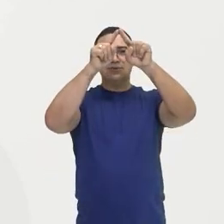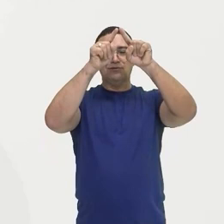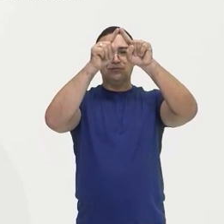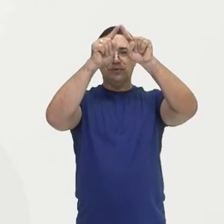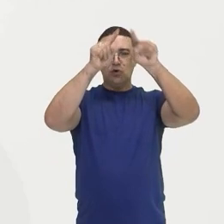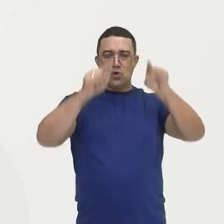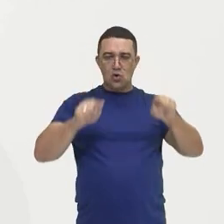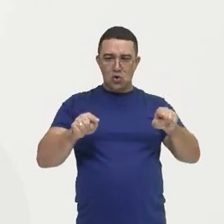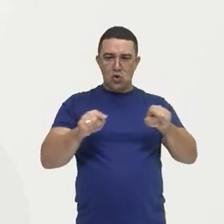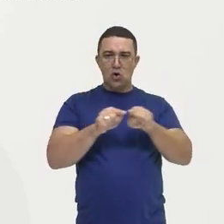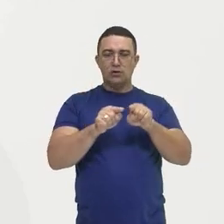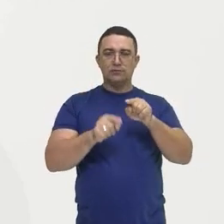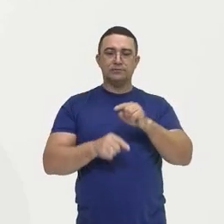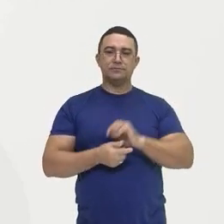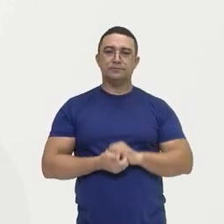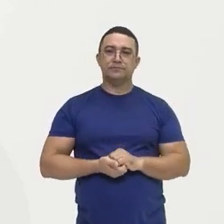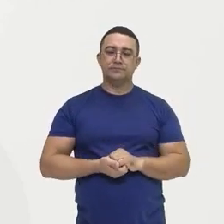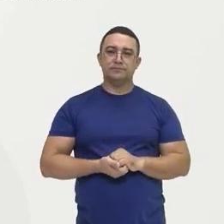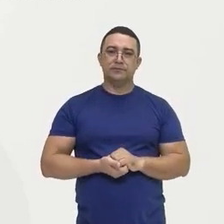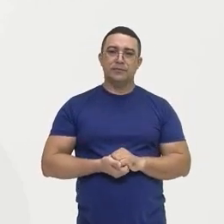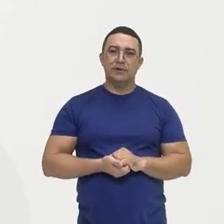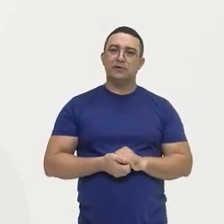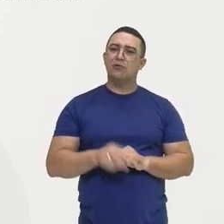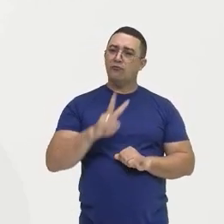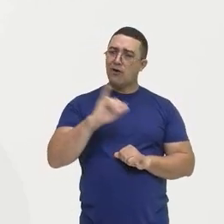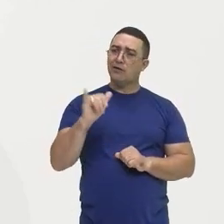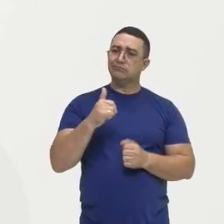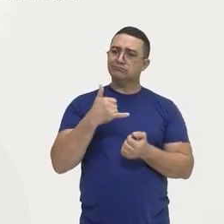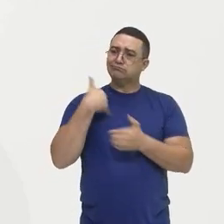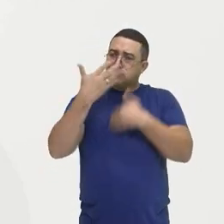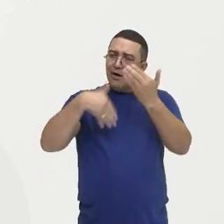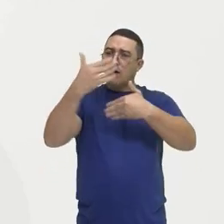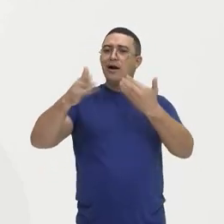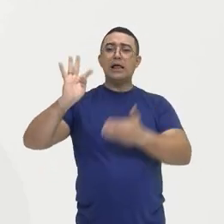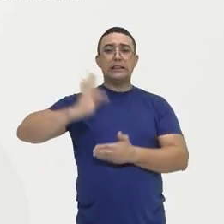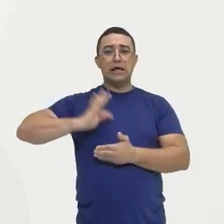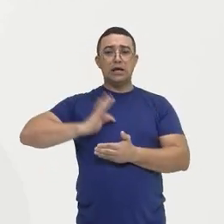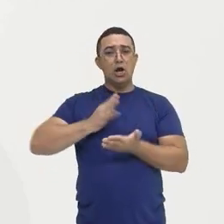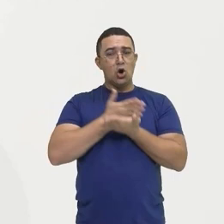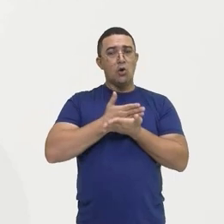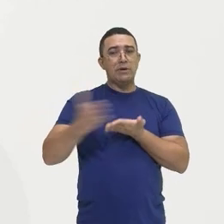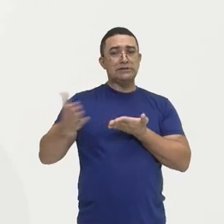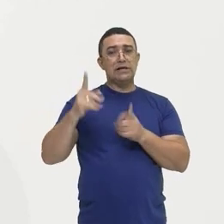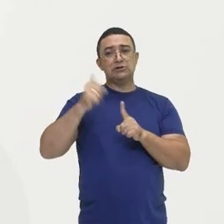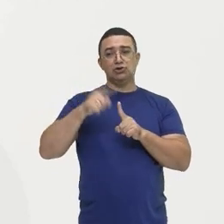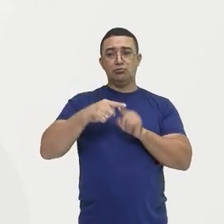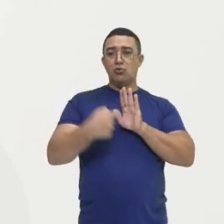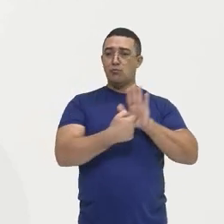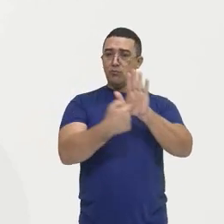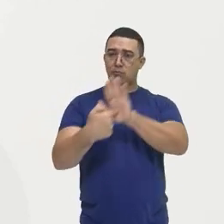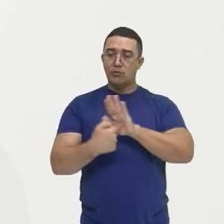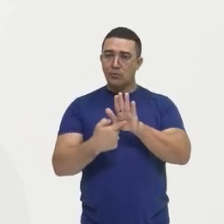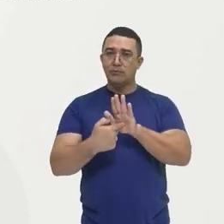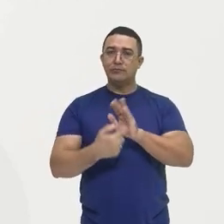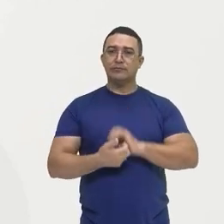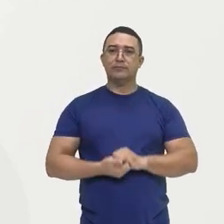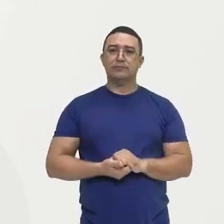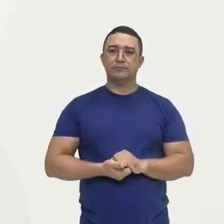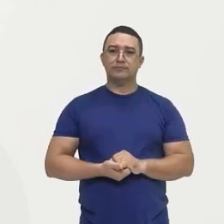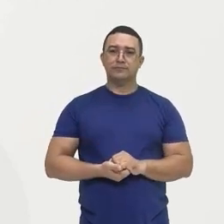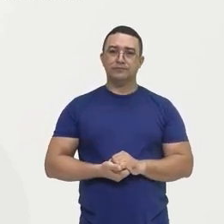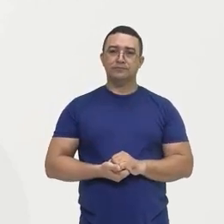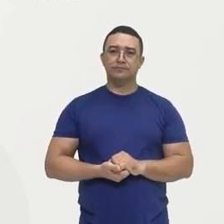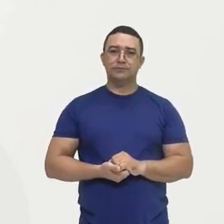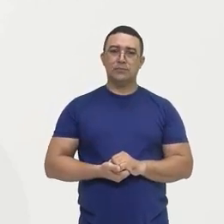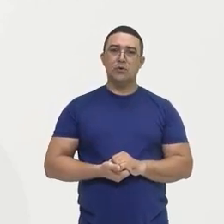vai desenvolver aquelas técnicas a partir desse tipo de projeção, né? Então, ela vai caracterizar-se ali por